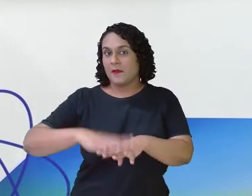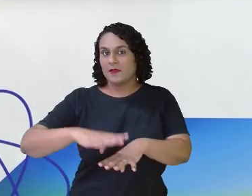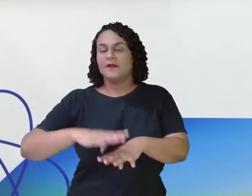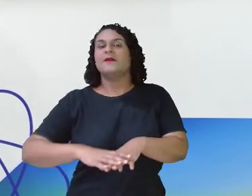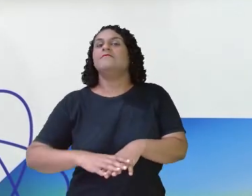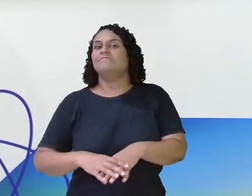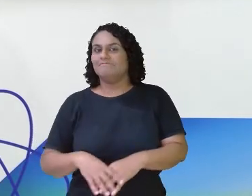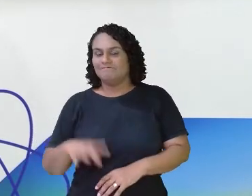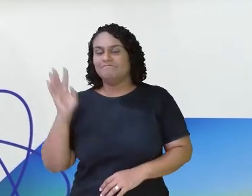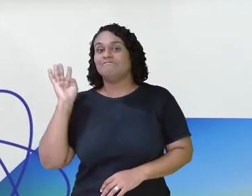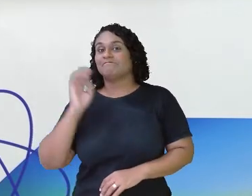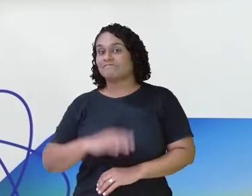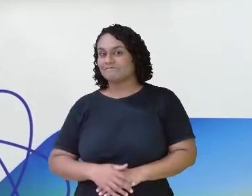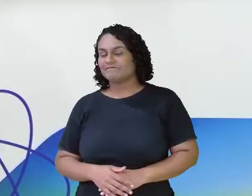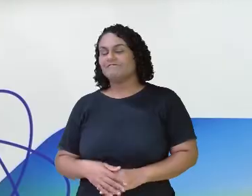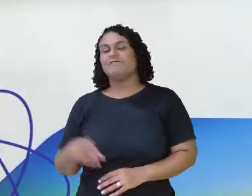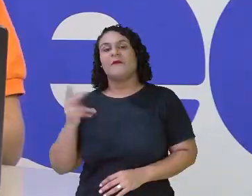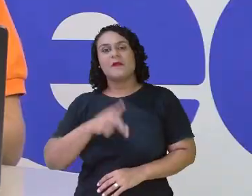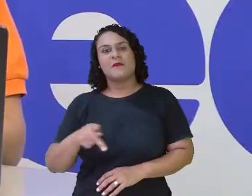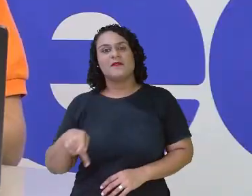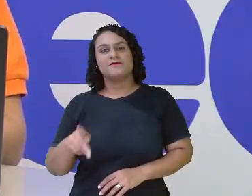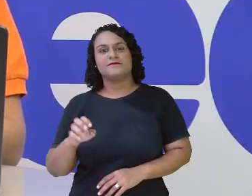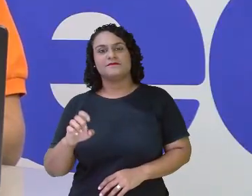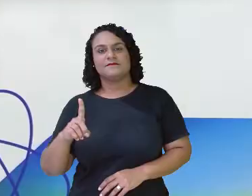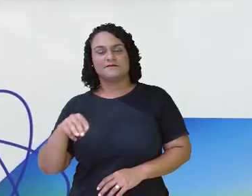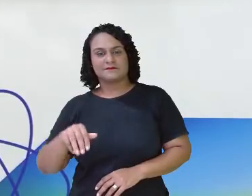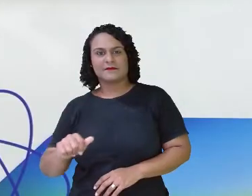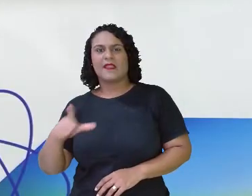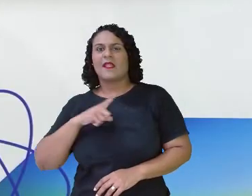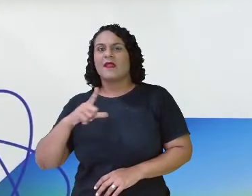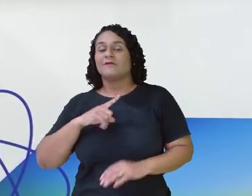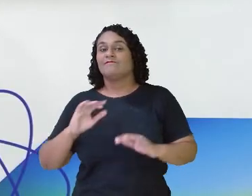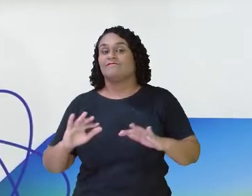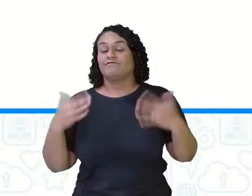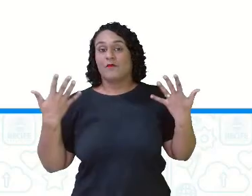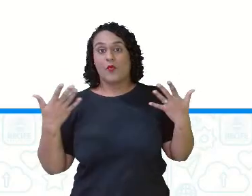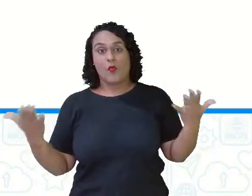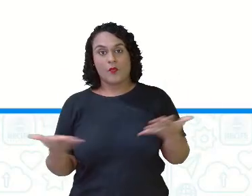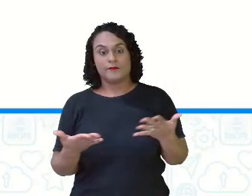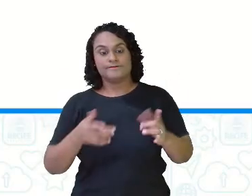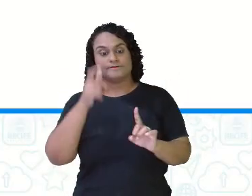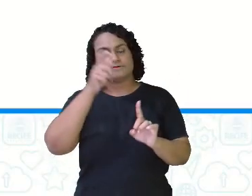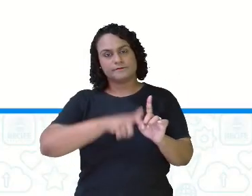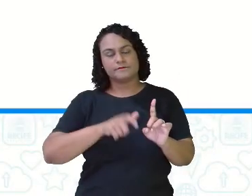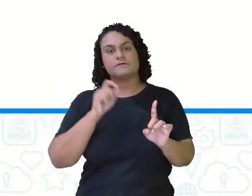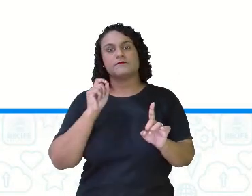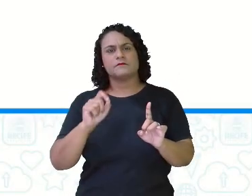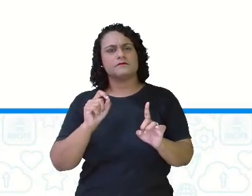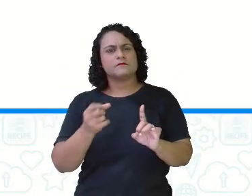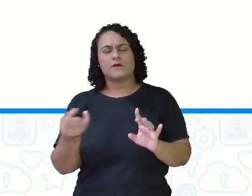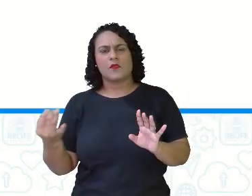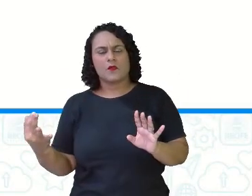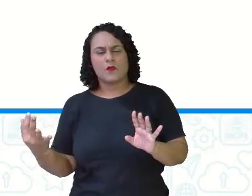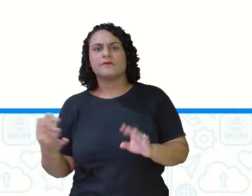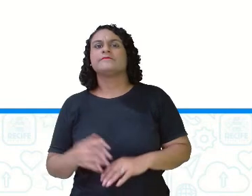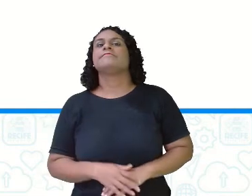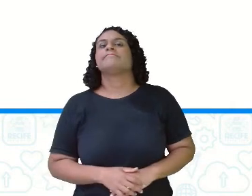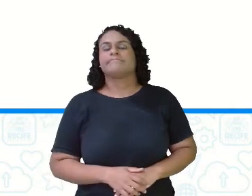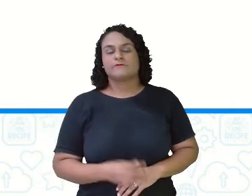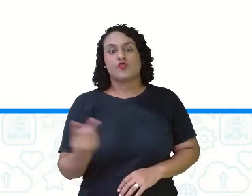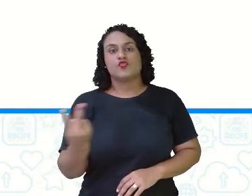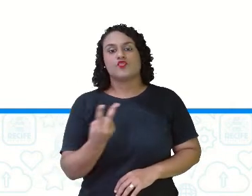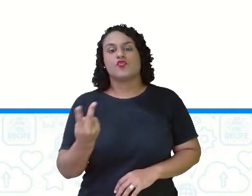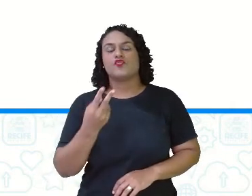hoje, então já vai acordando aí. Quem são as personagens? Os meninos e o sapo. Onde